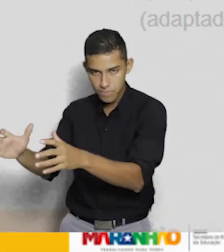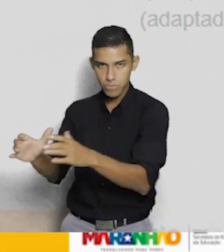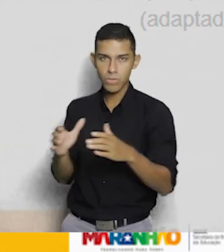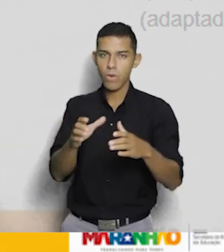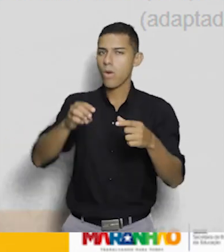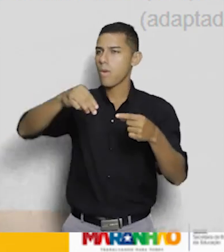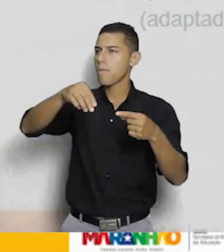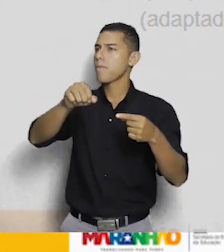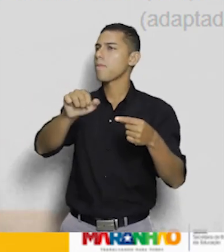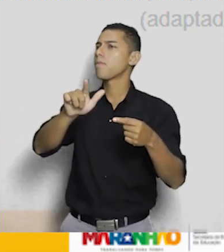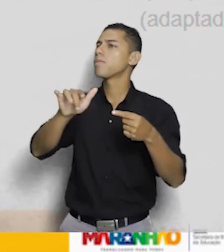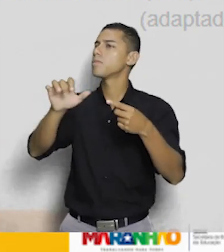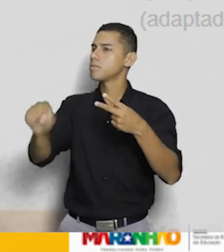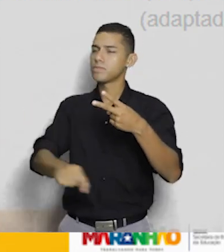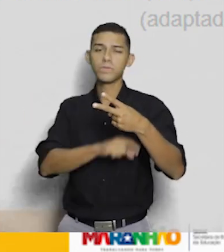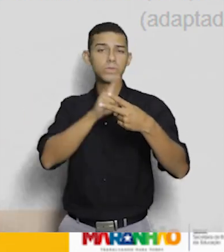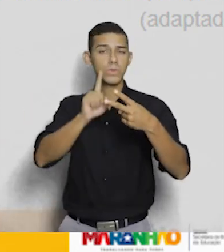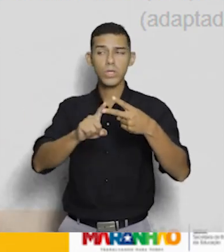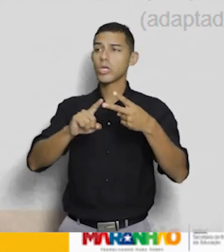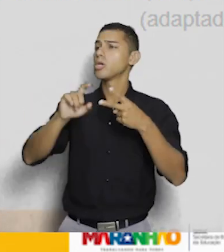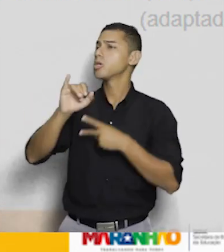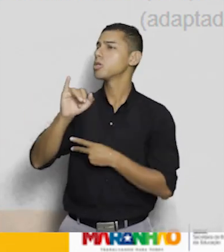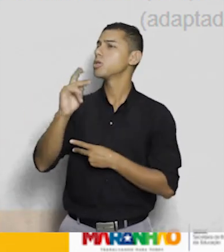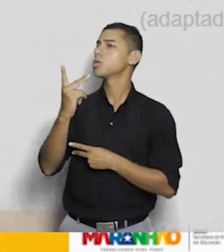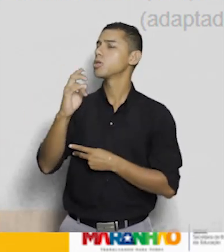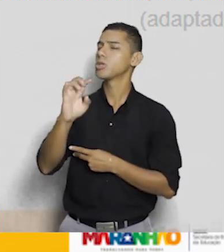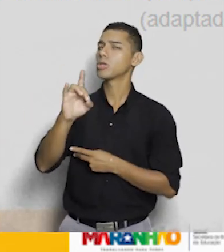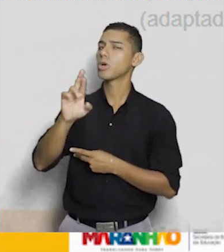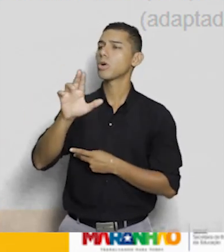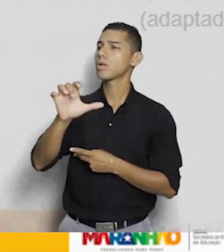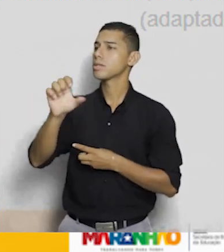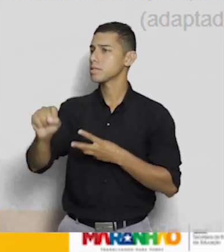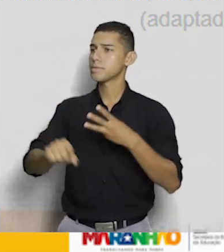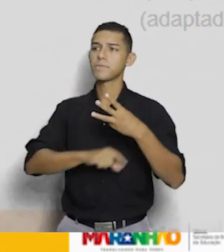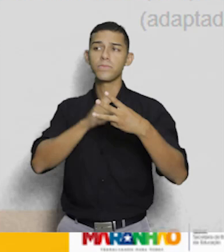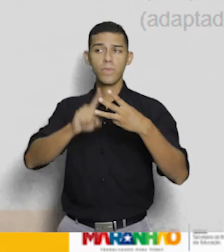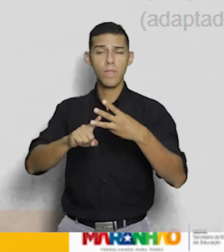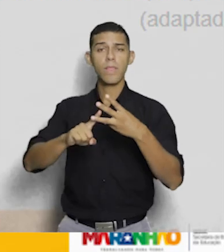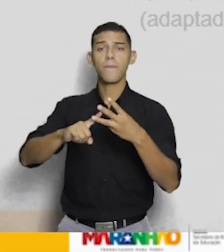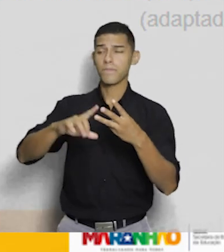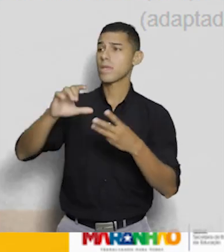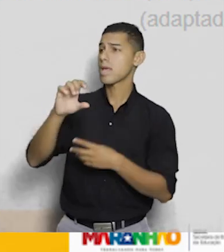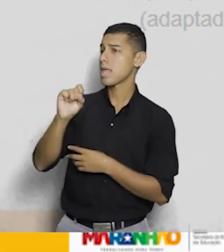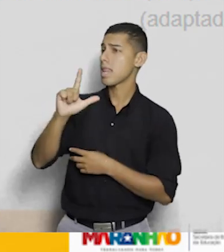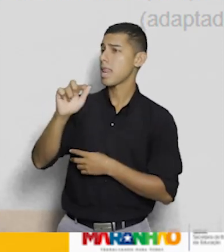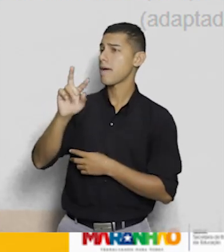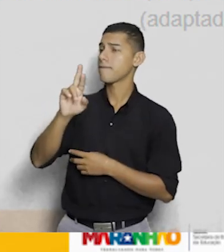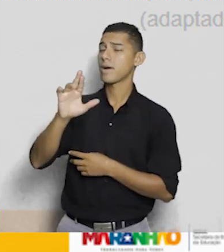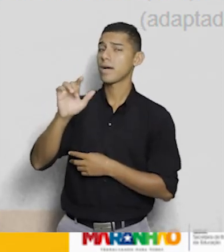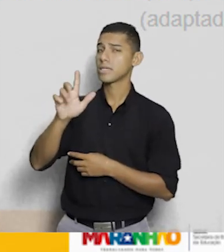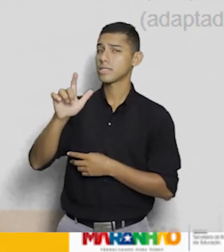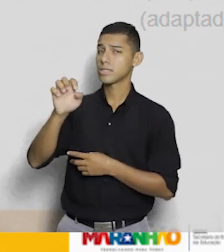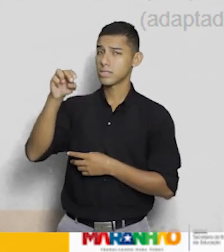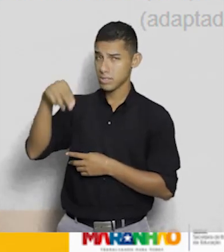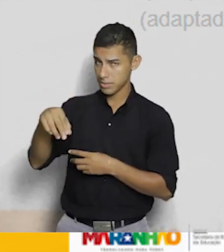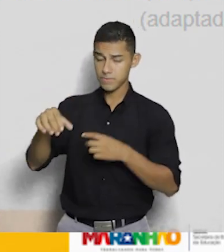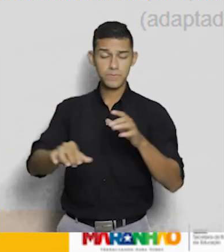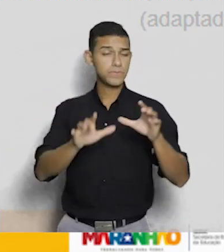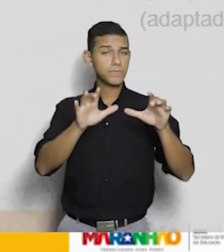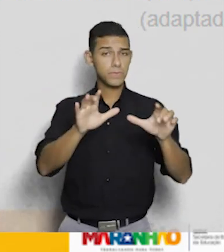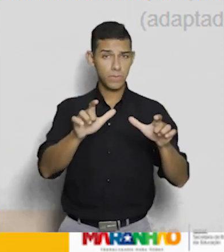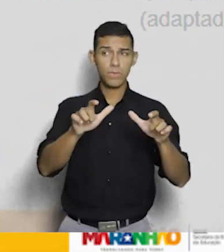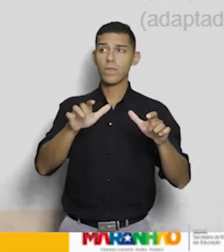moagem, hidrólise, lavagem, secagem, pirólise e o aquecimento, ou seja,